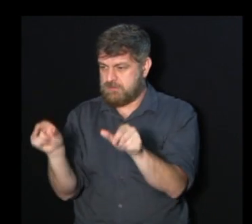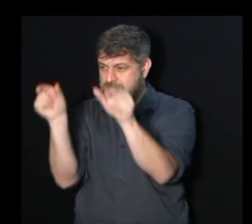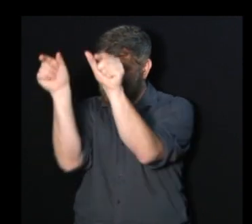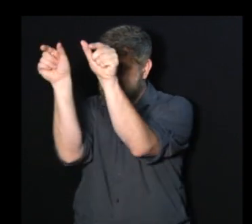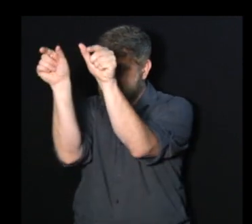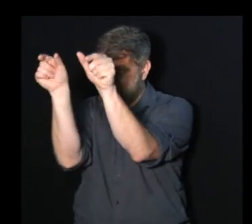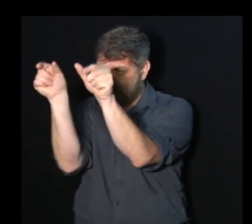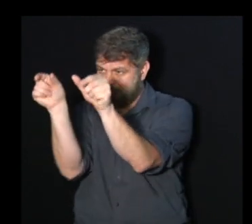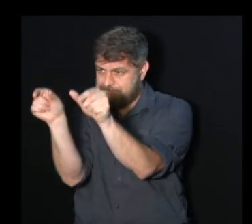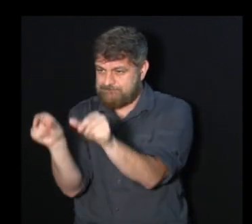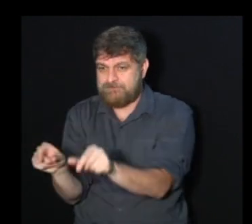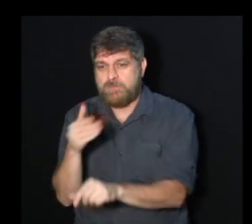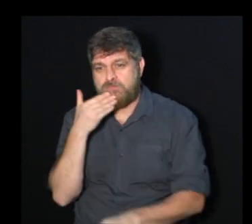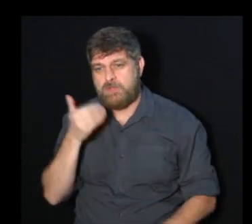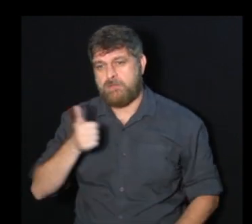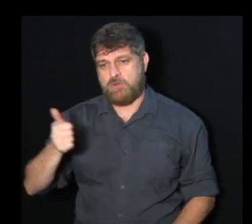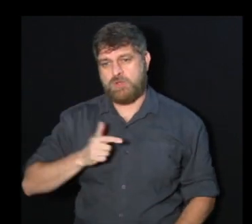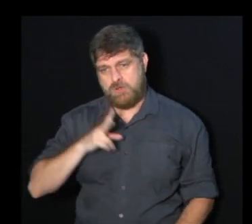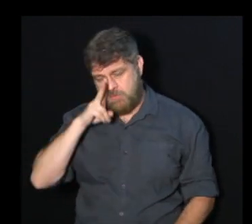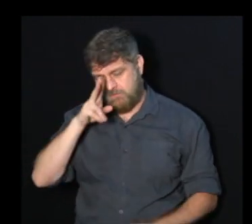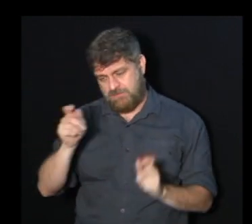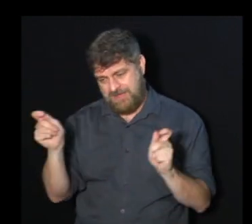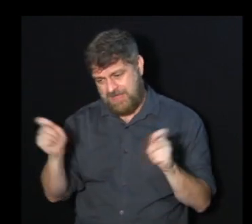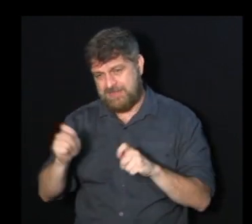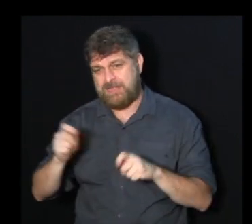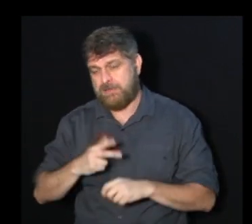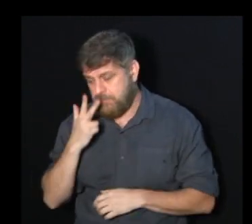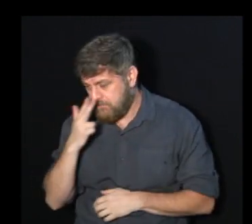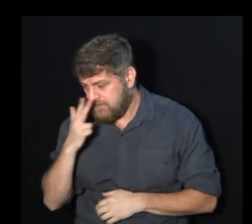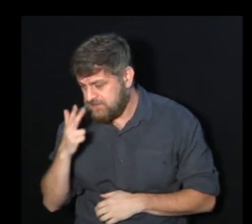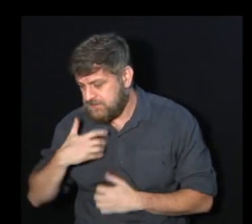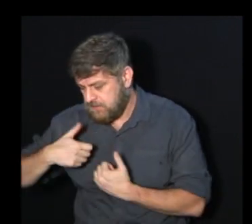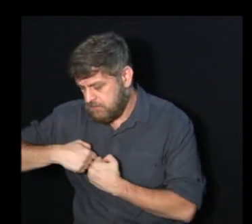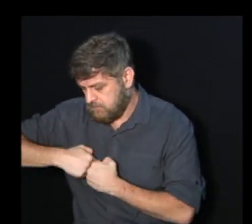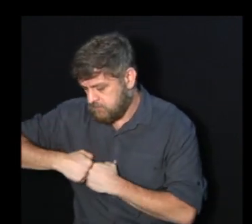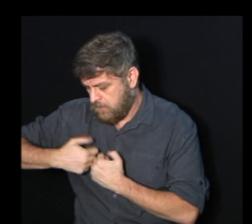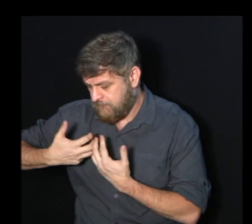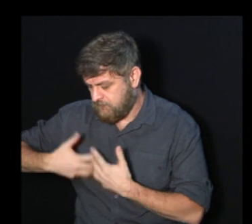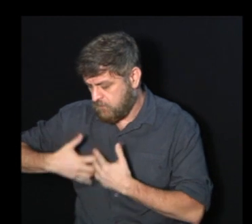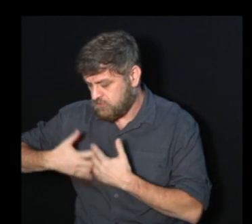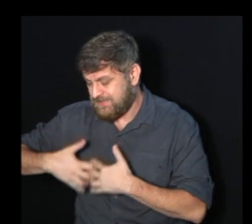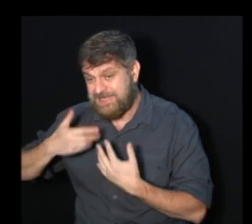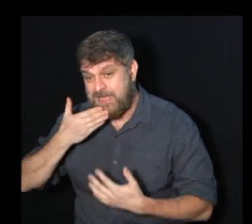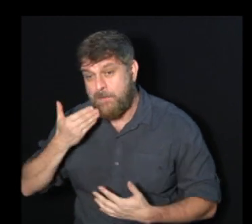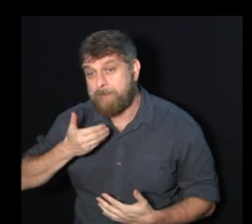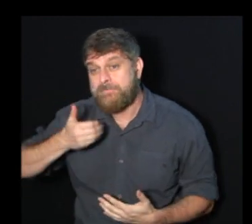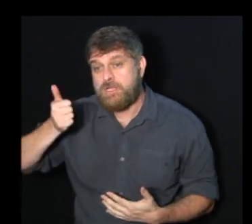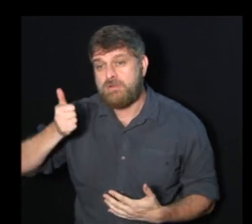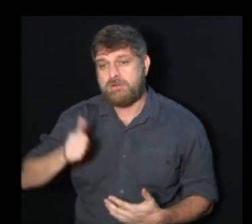e aí, com força, você tende a ter um aspecto melhor aí na função dos joelhos, tá?